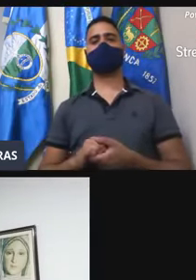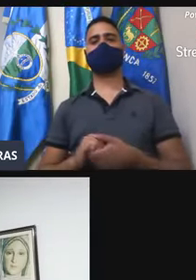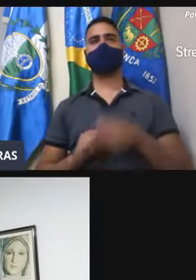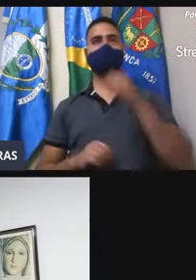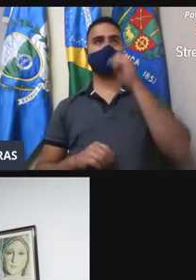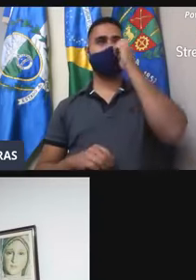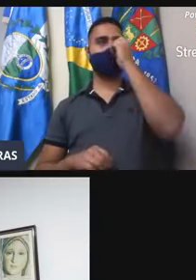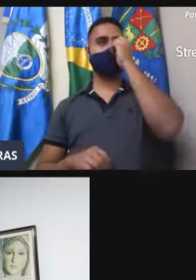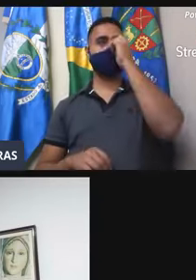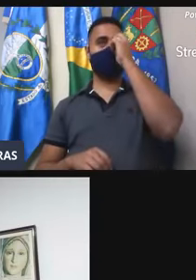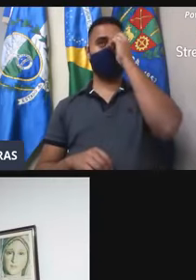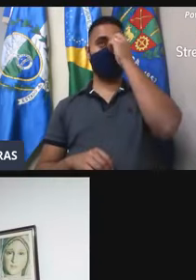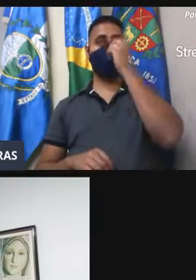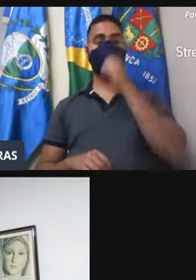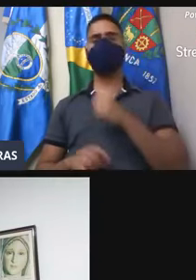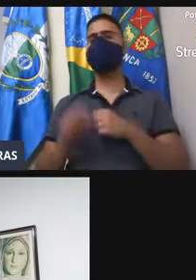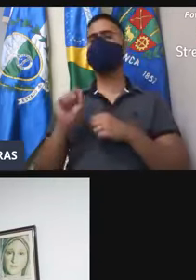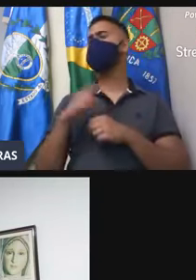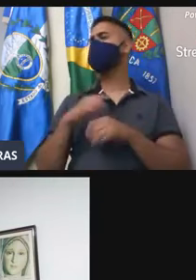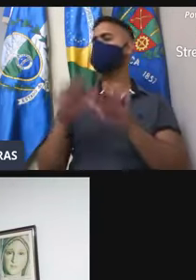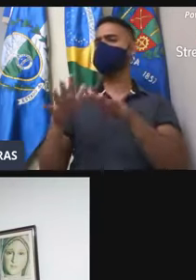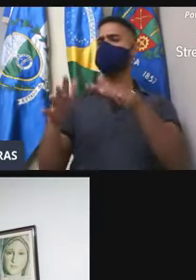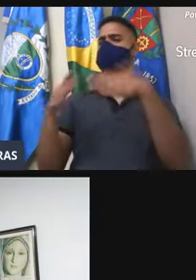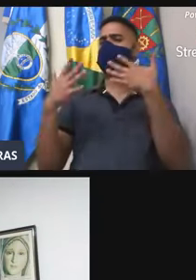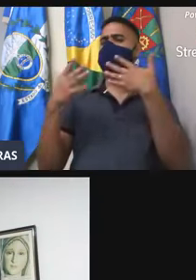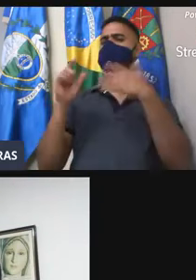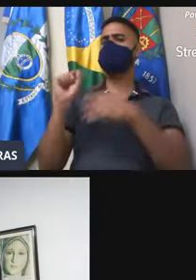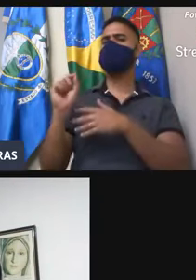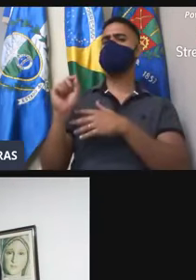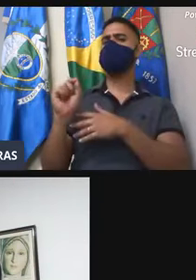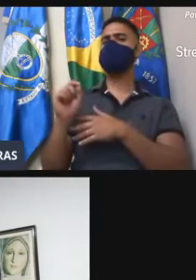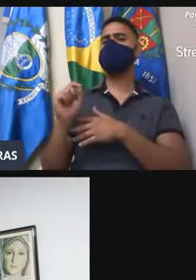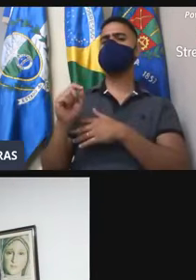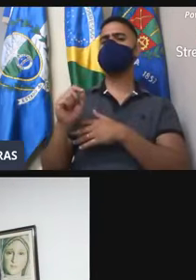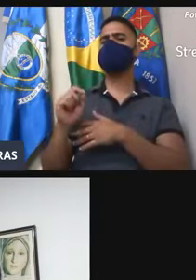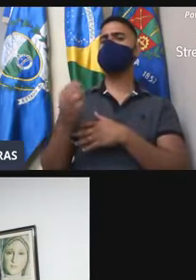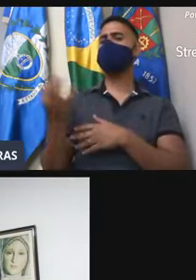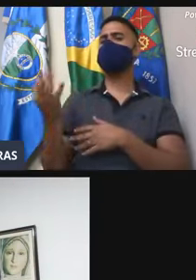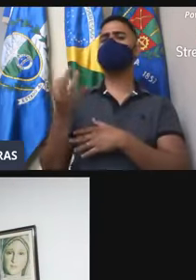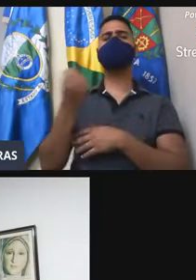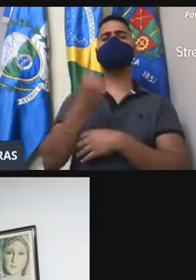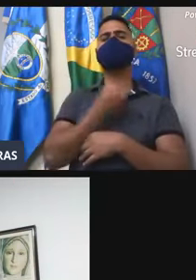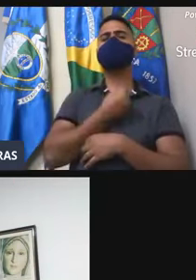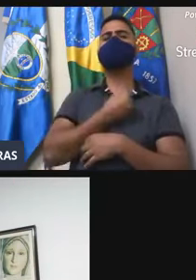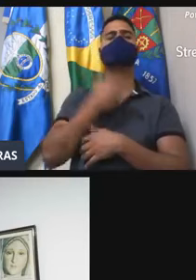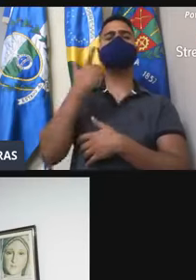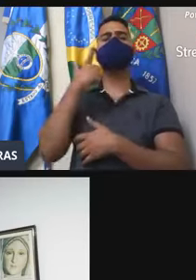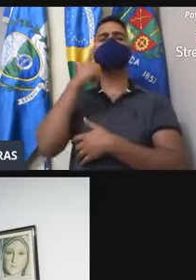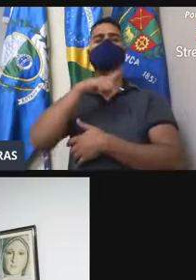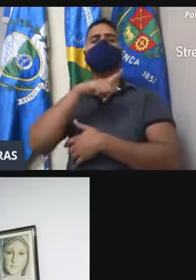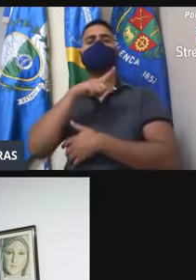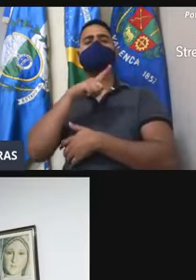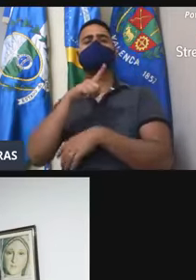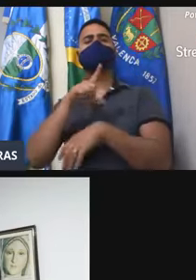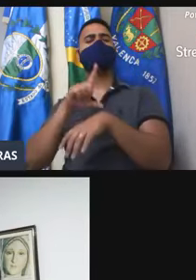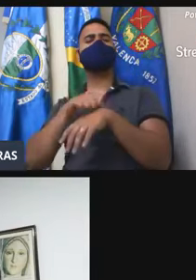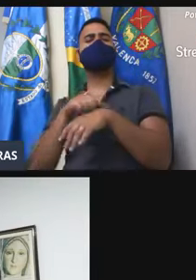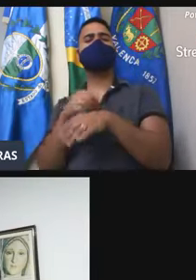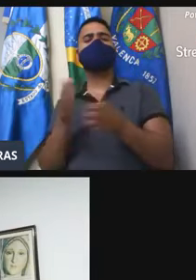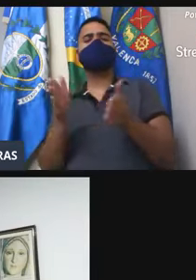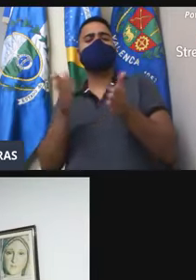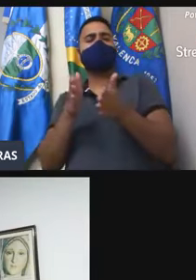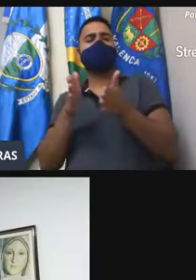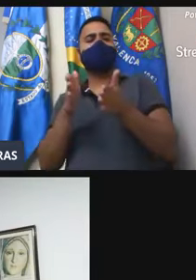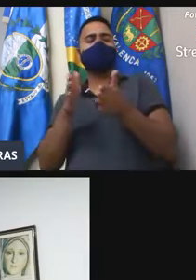política. E o que me chamou a atenção, Mara, foram dos ótimos números que você já alcançou nesse curto espaço dentro da